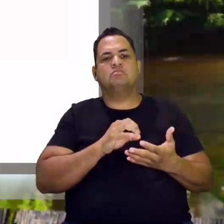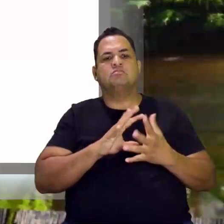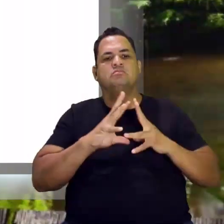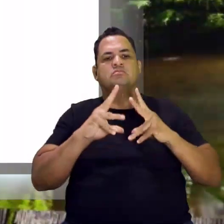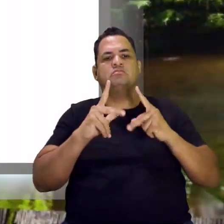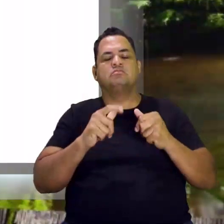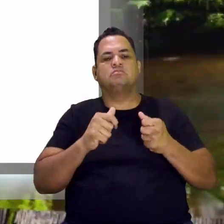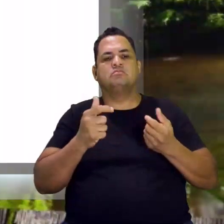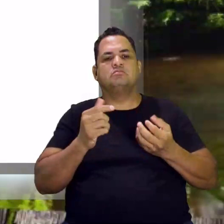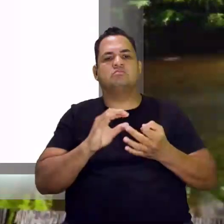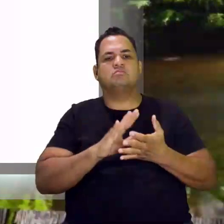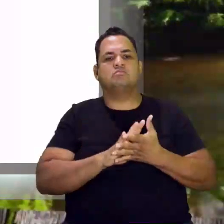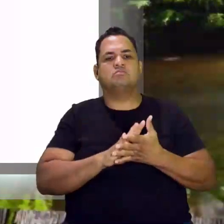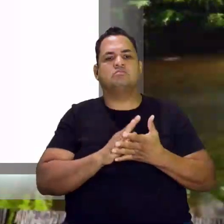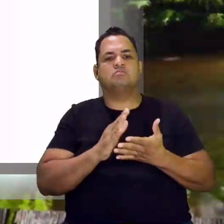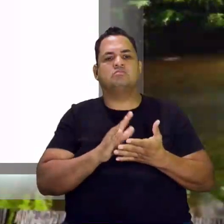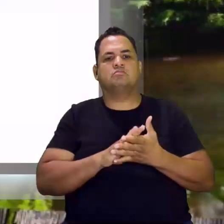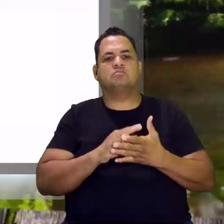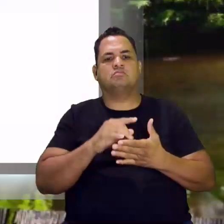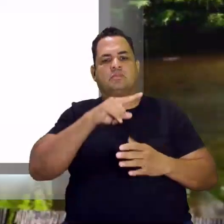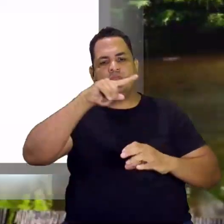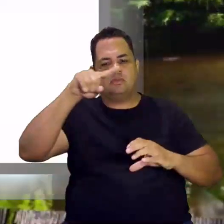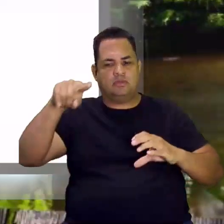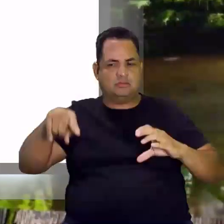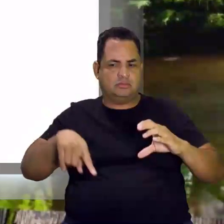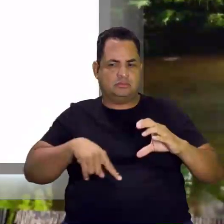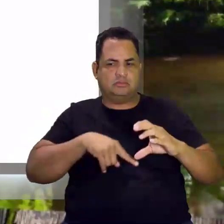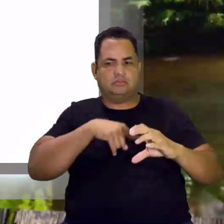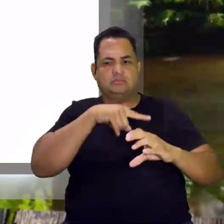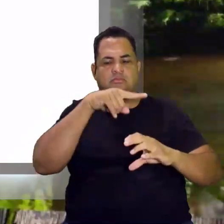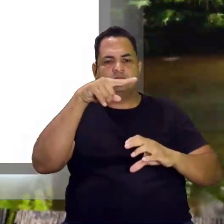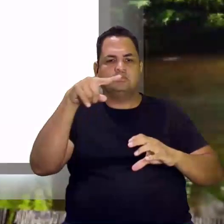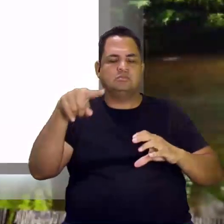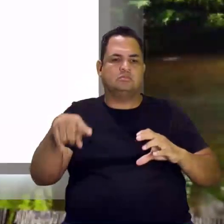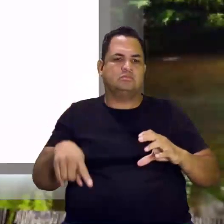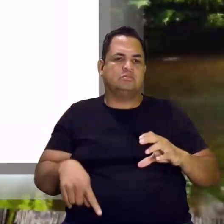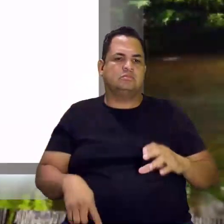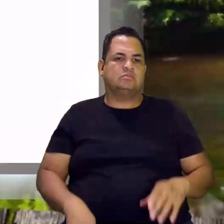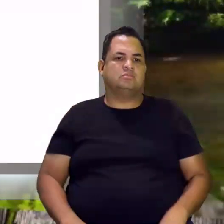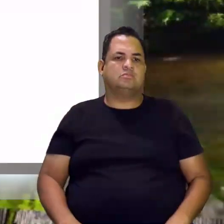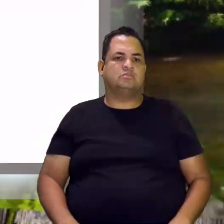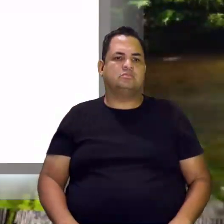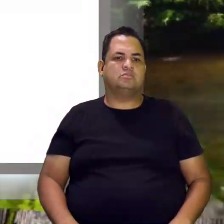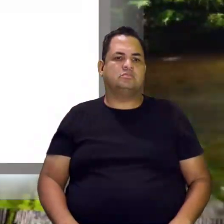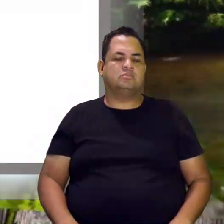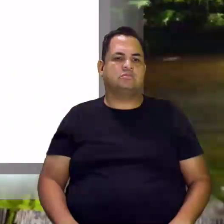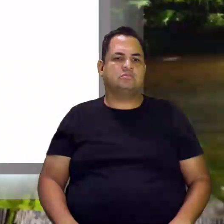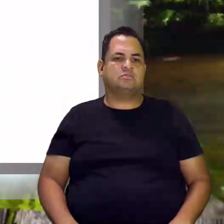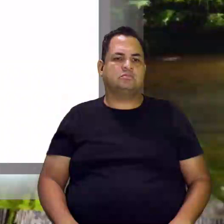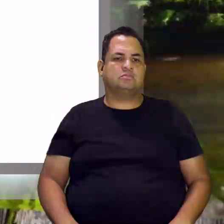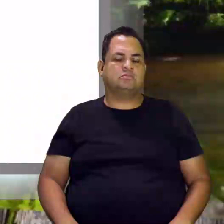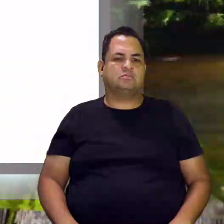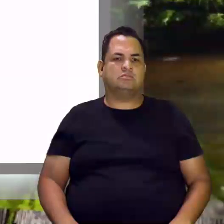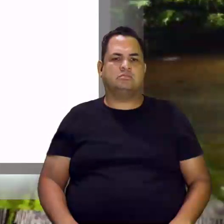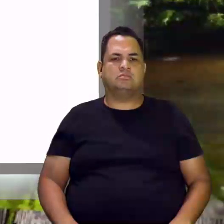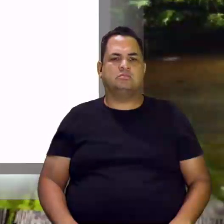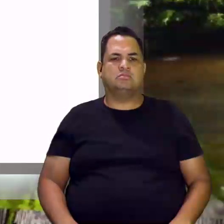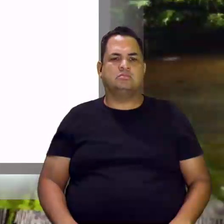tudo isso é uma cadeia. Vai igual o dominó, não tem? Se dá um teco assim no dominó,